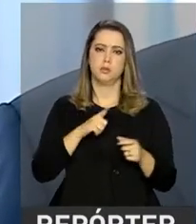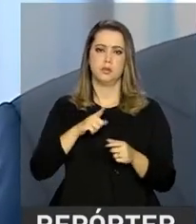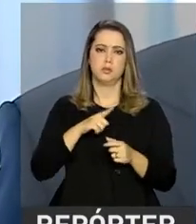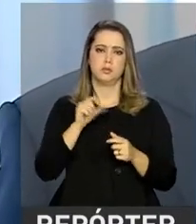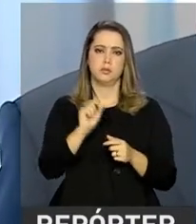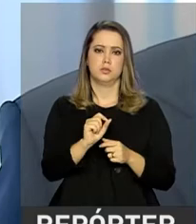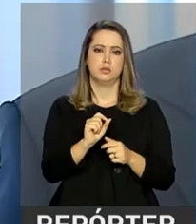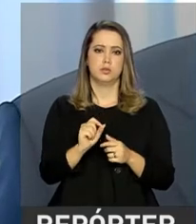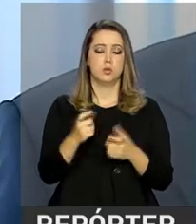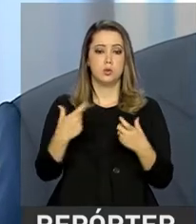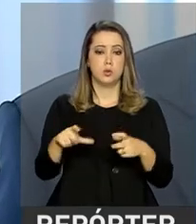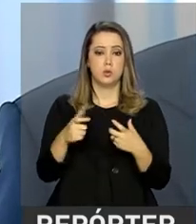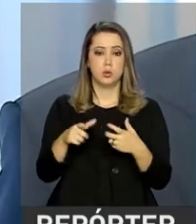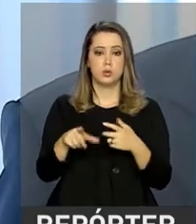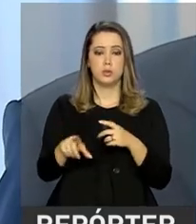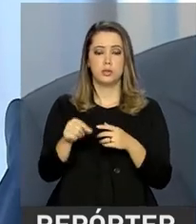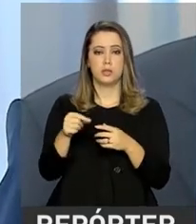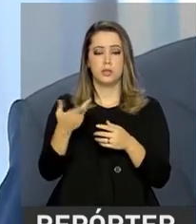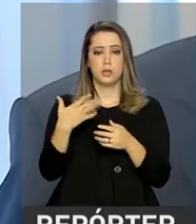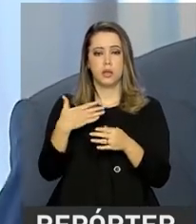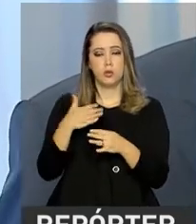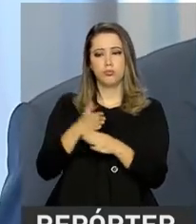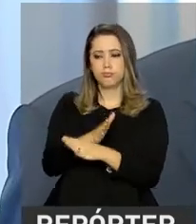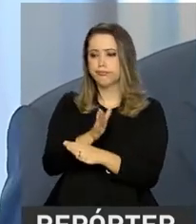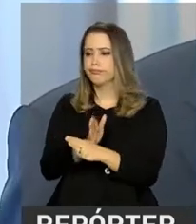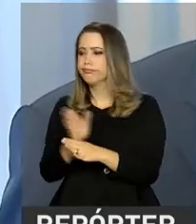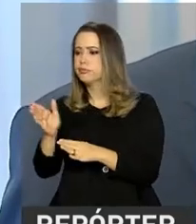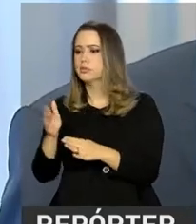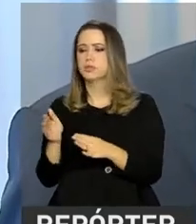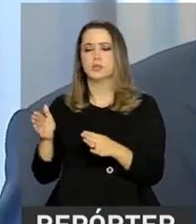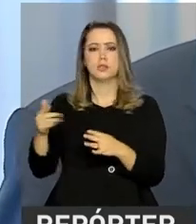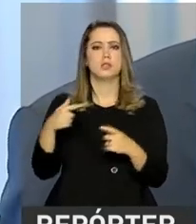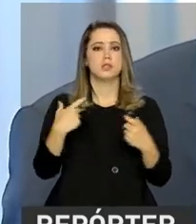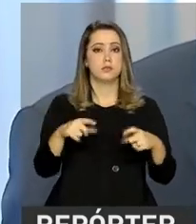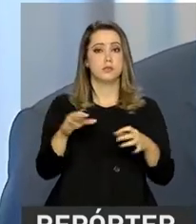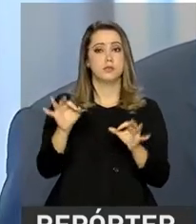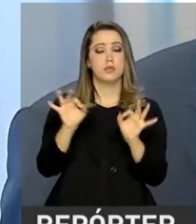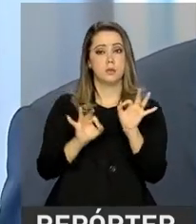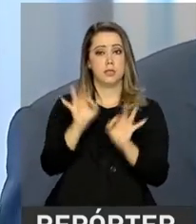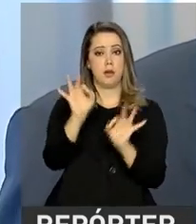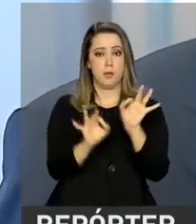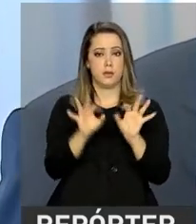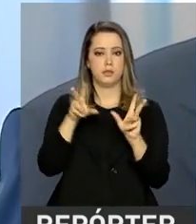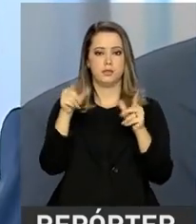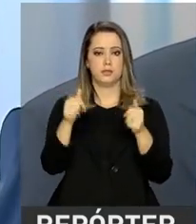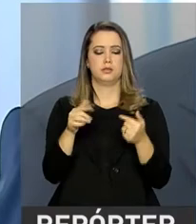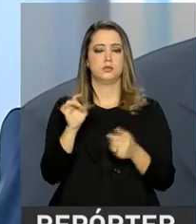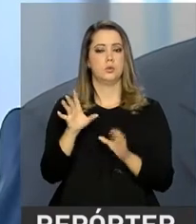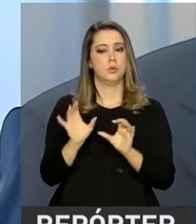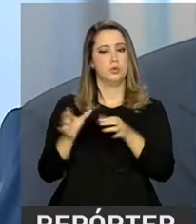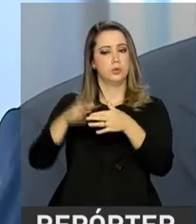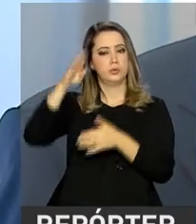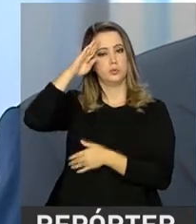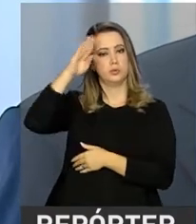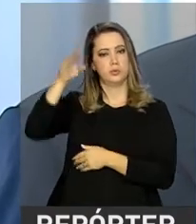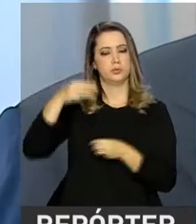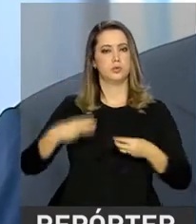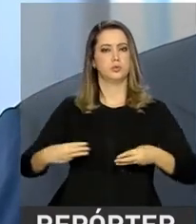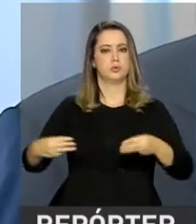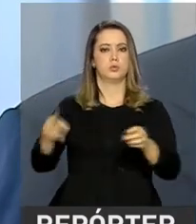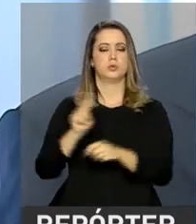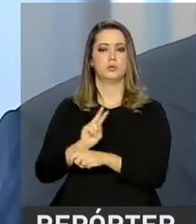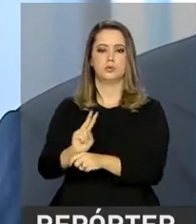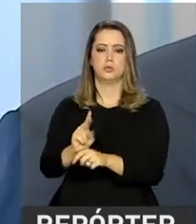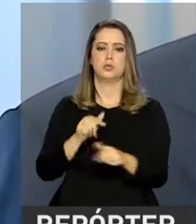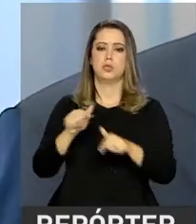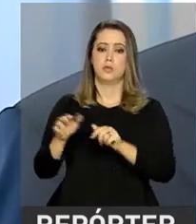um centro de triagem que nós também vamos ajudar a construir lá e forte que só que as forças armadas do ministério da defesa estava participando